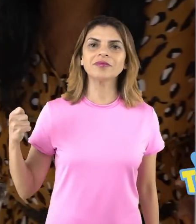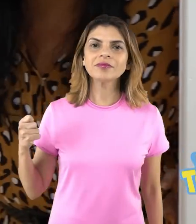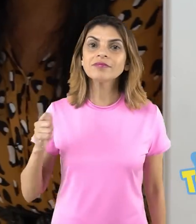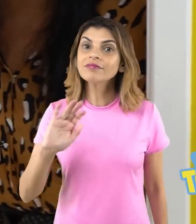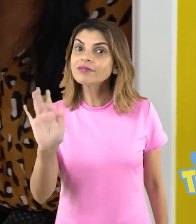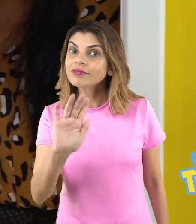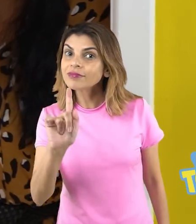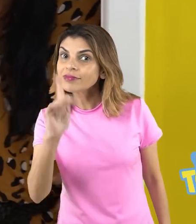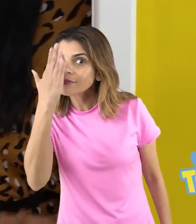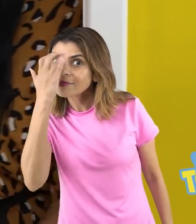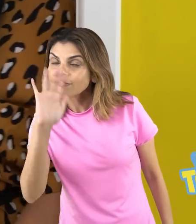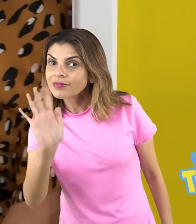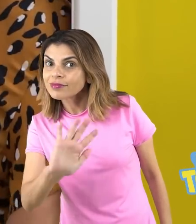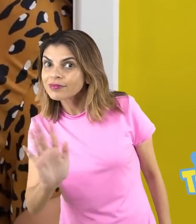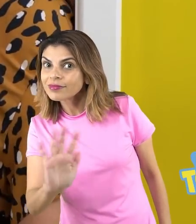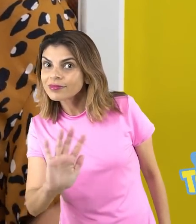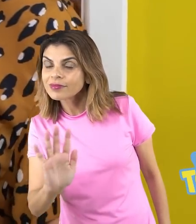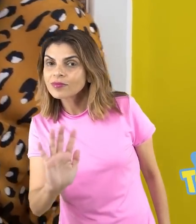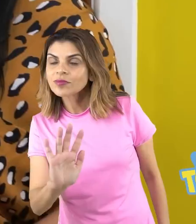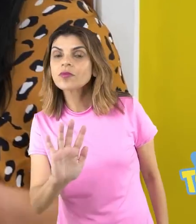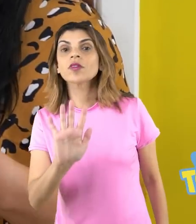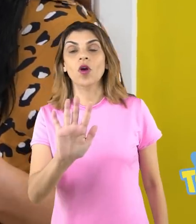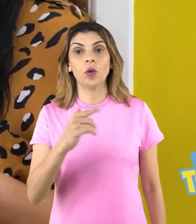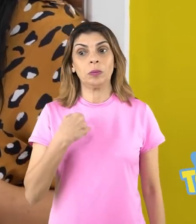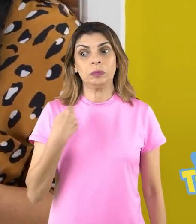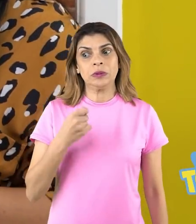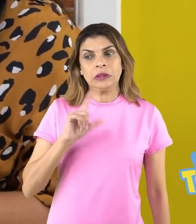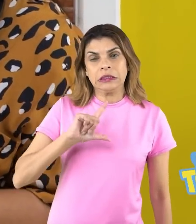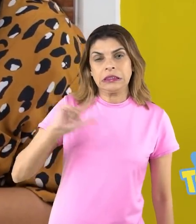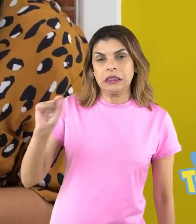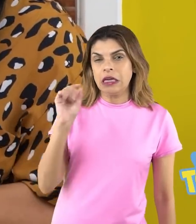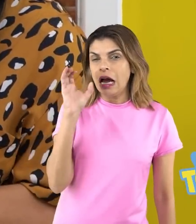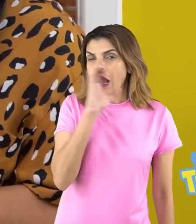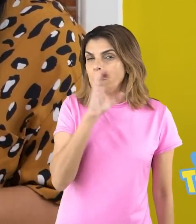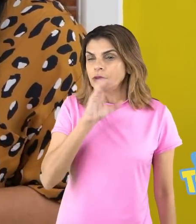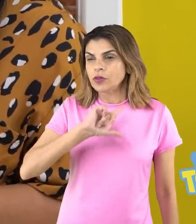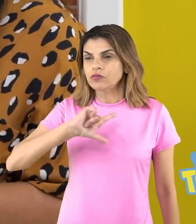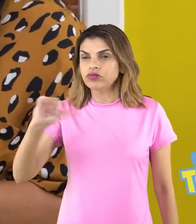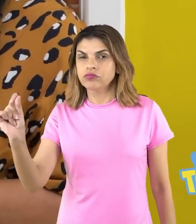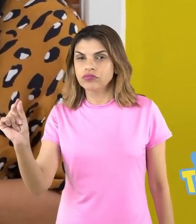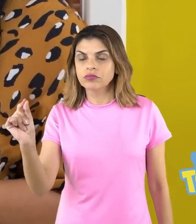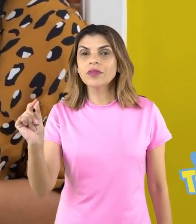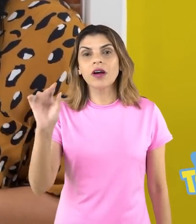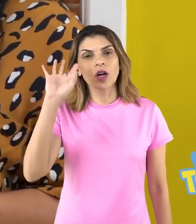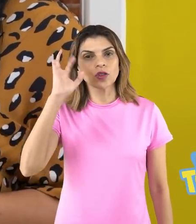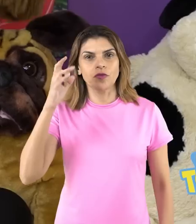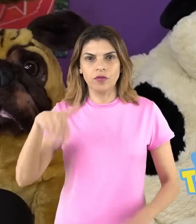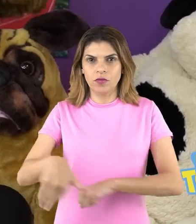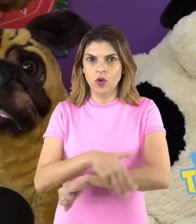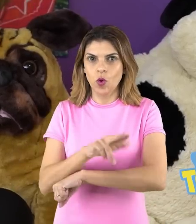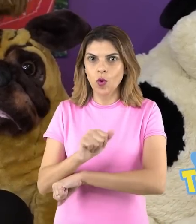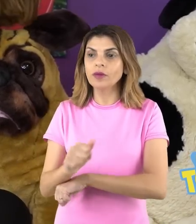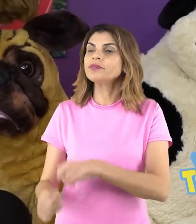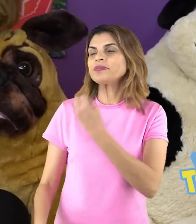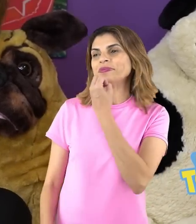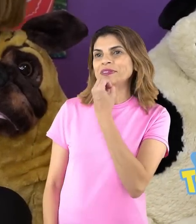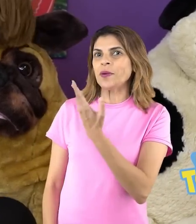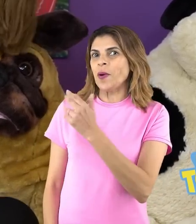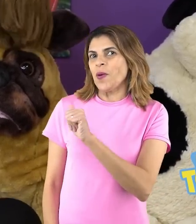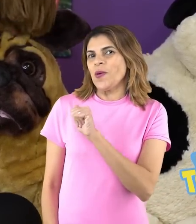Gi eu vou ter que sair rapidinho para resolver um negócio na rua tá